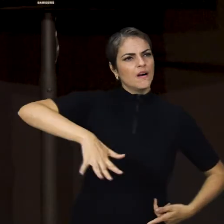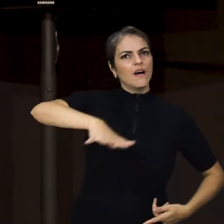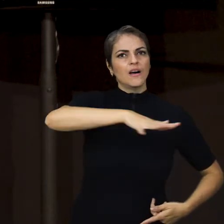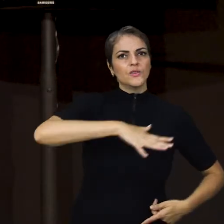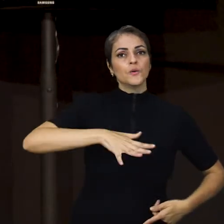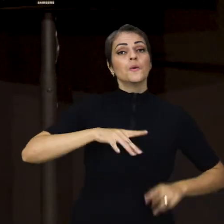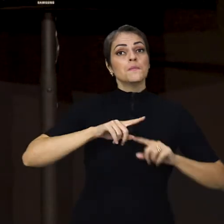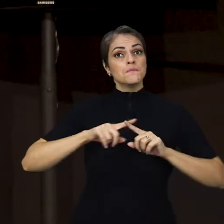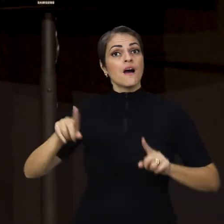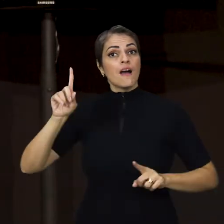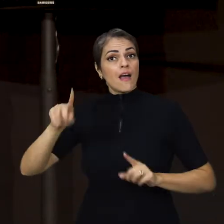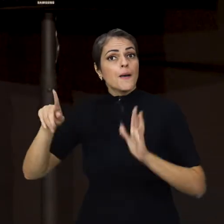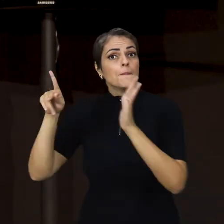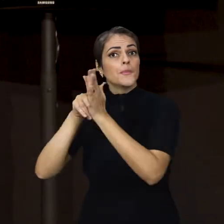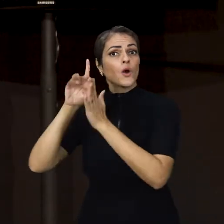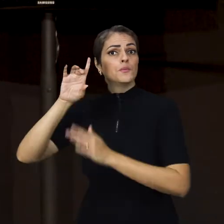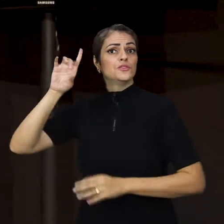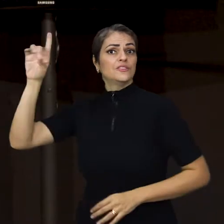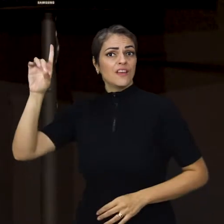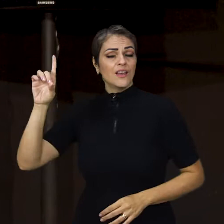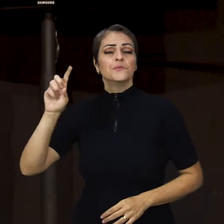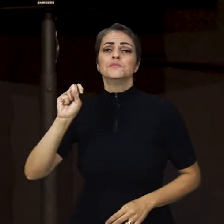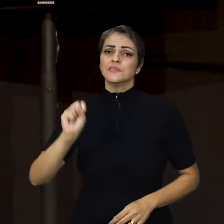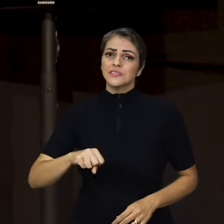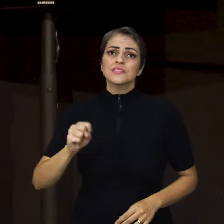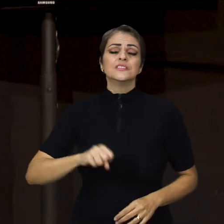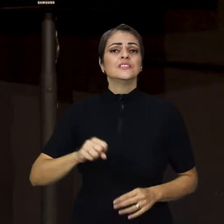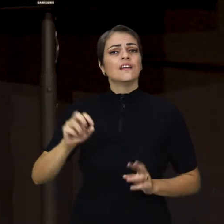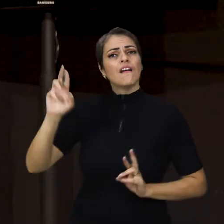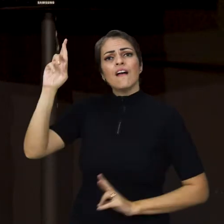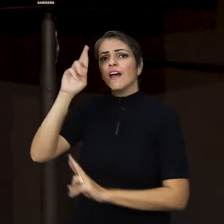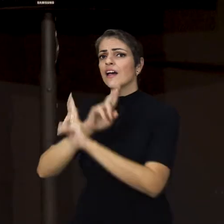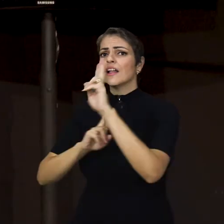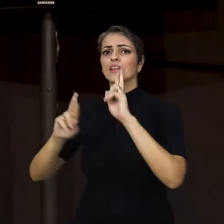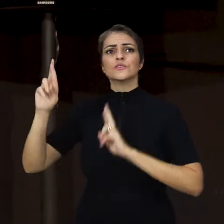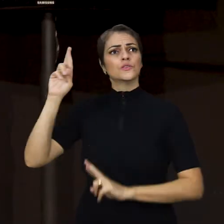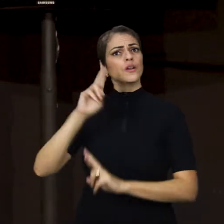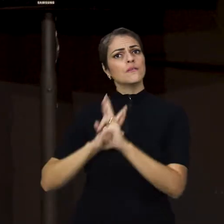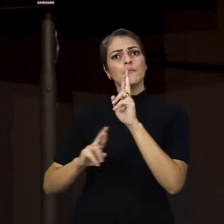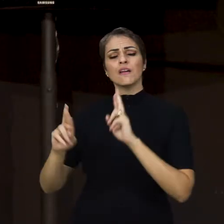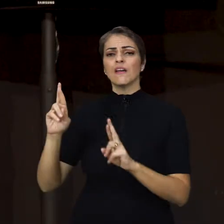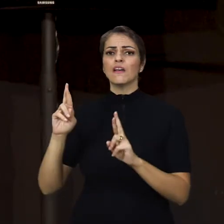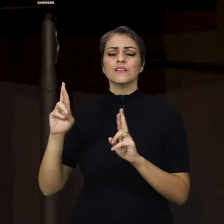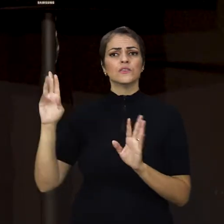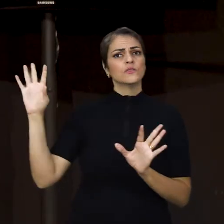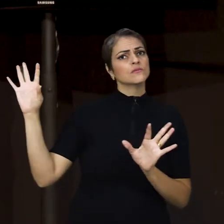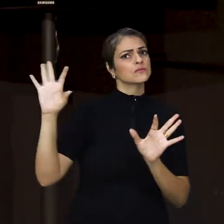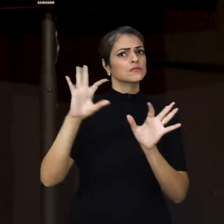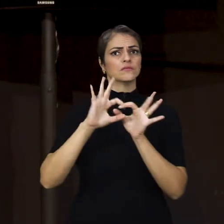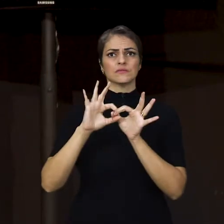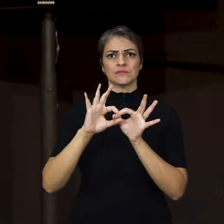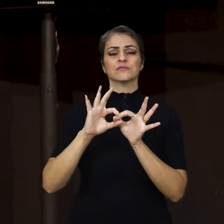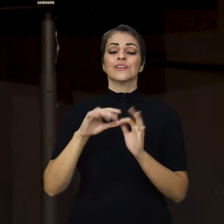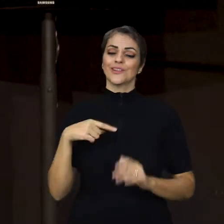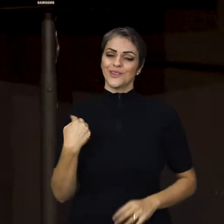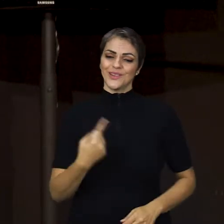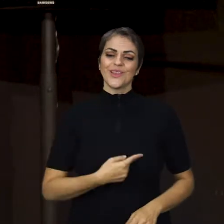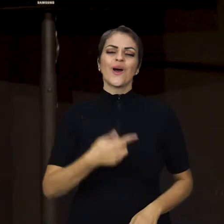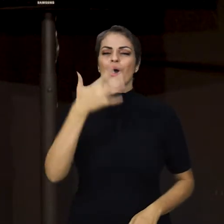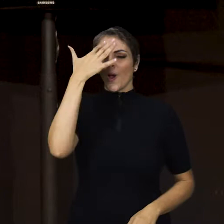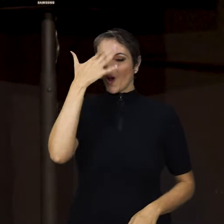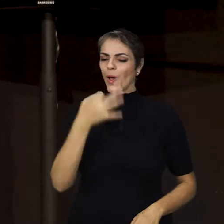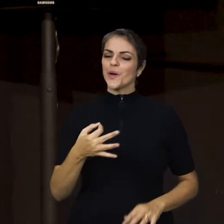divino. É uma relação muito próxima à maneira como nós entendemos na fé cristã